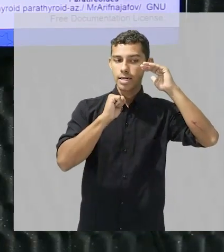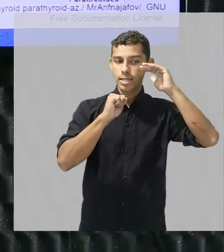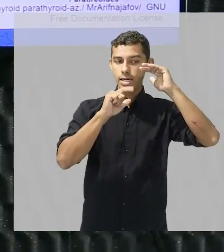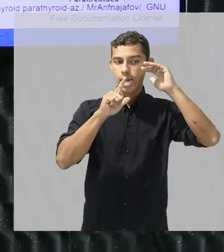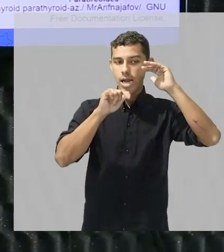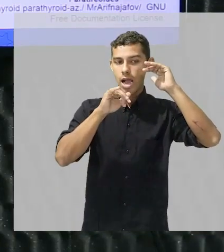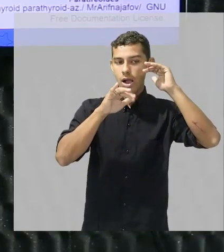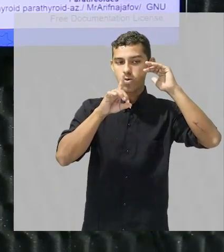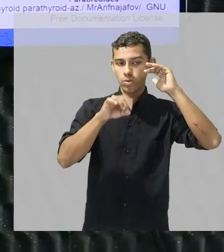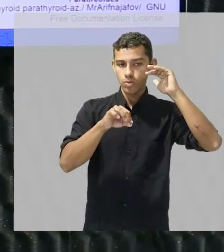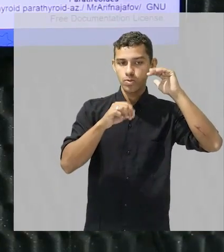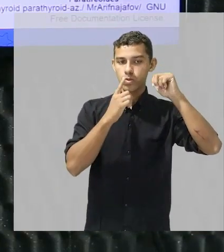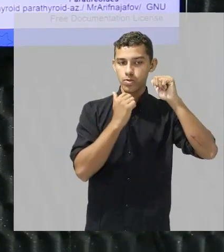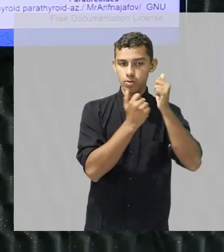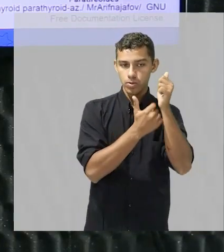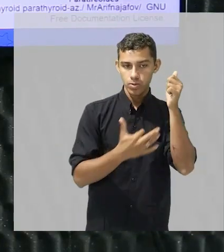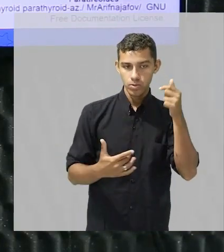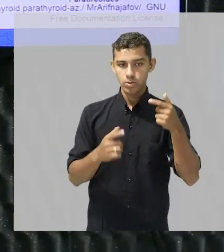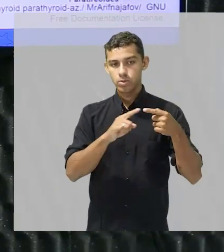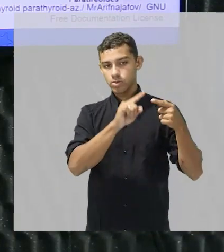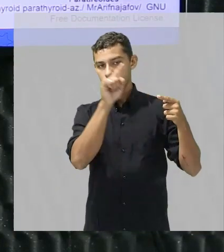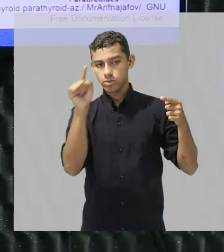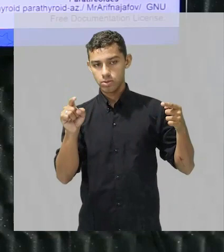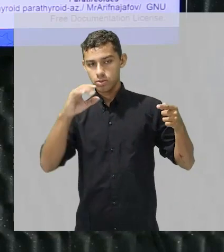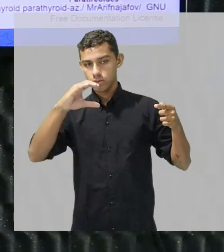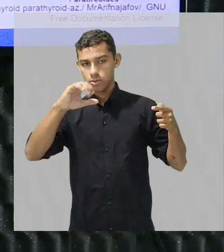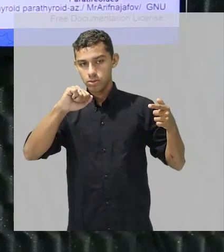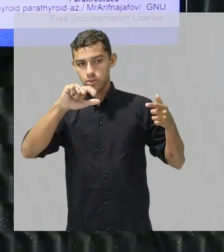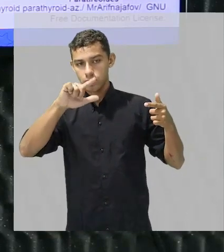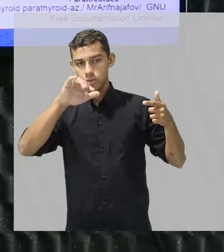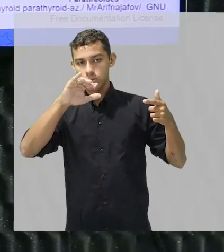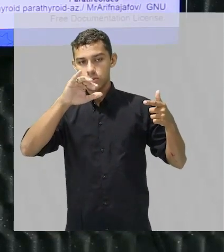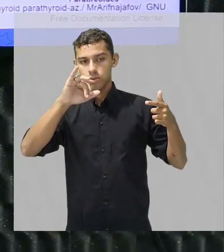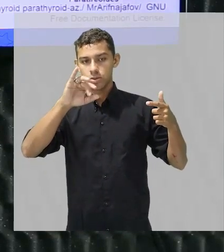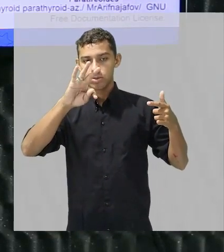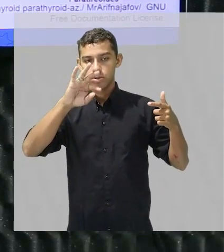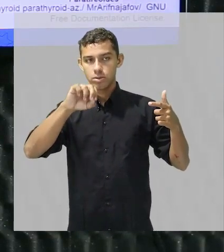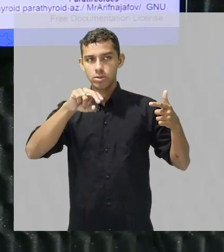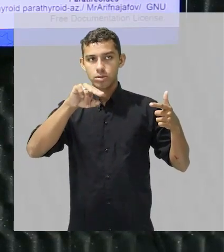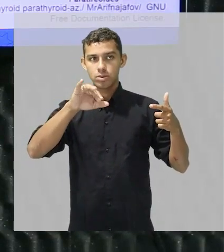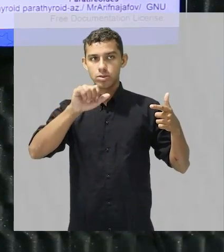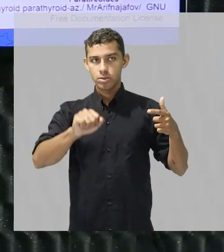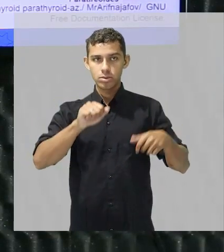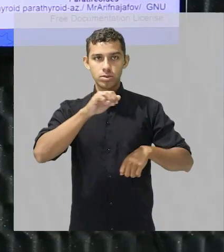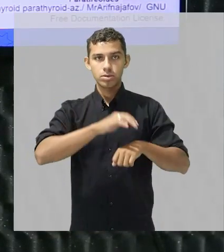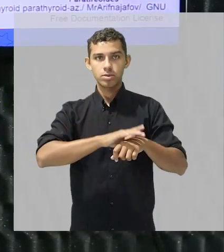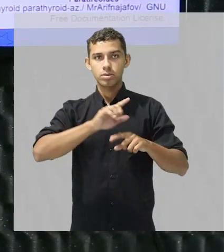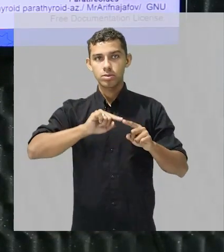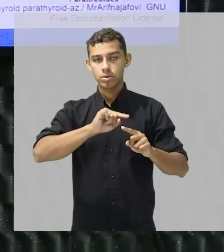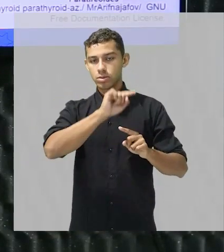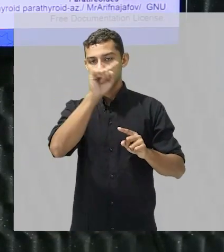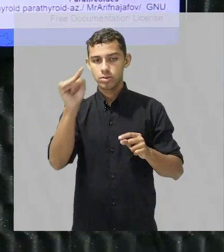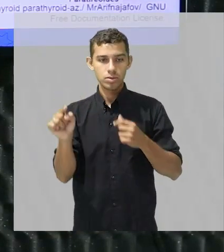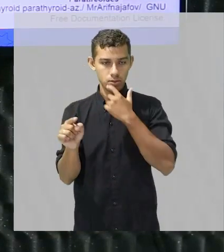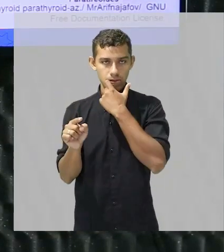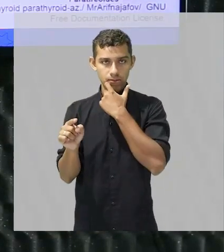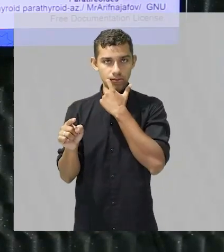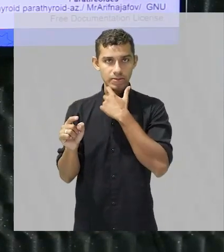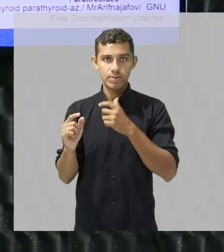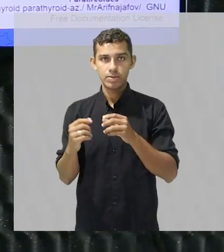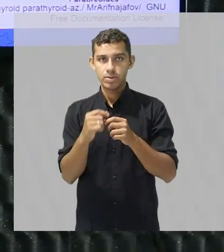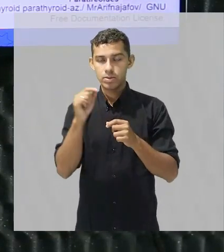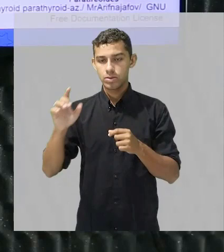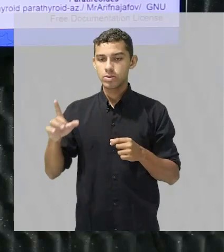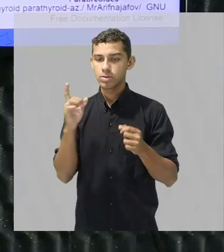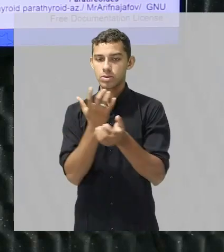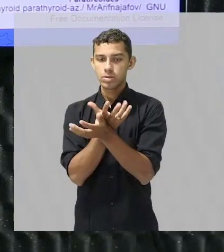aqui a calcitonina sendo produzida pela tireoide, ela vai fazer com que o cálcio seja depositado